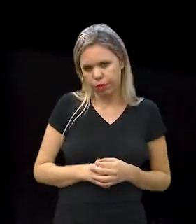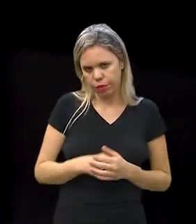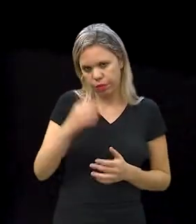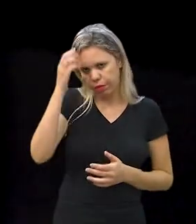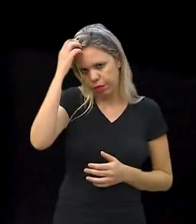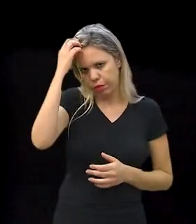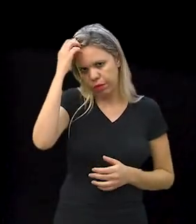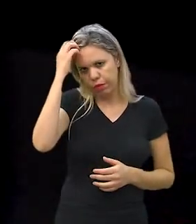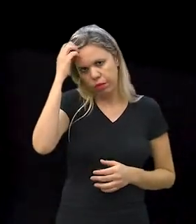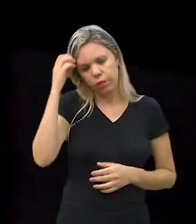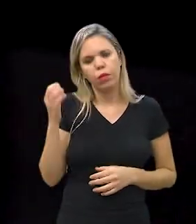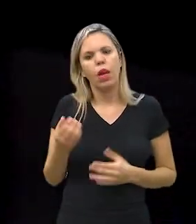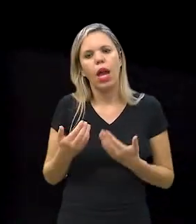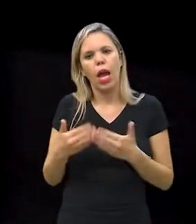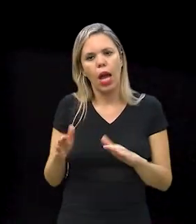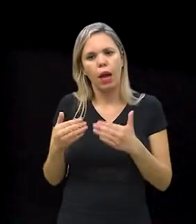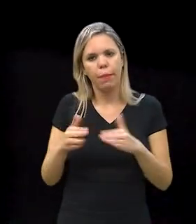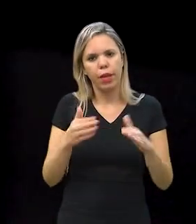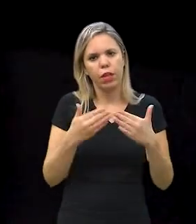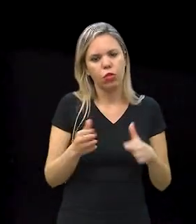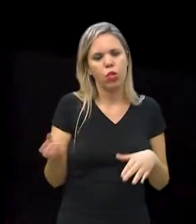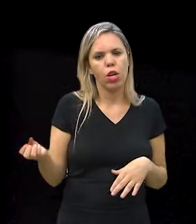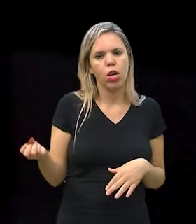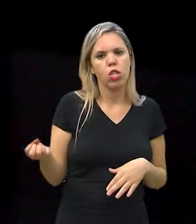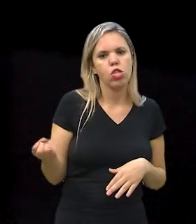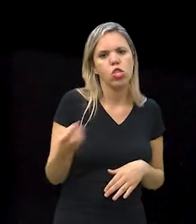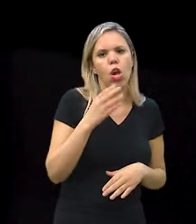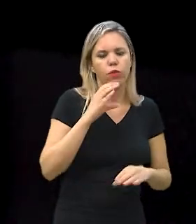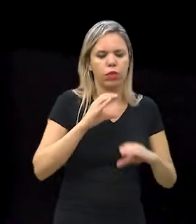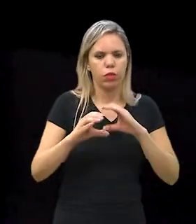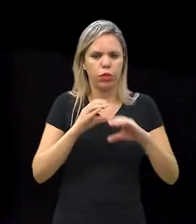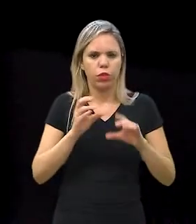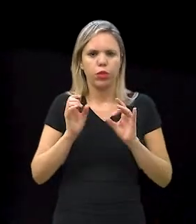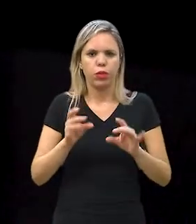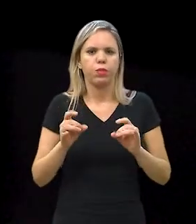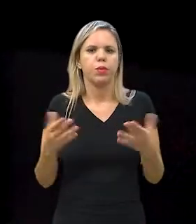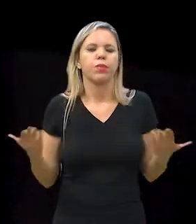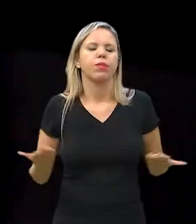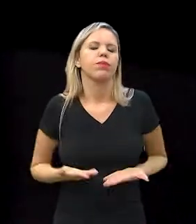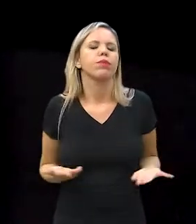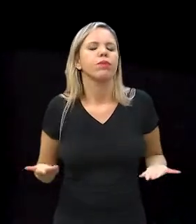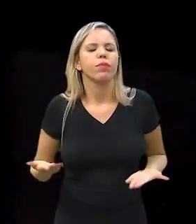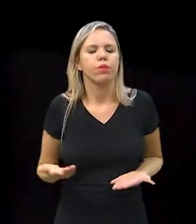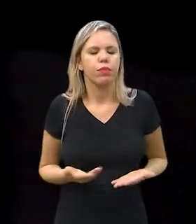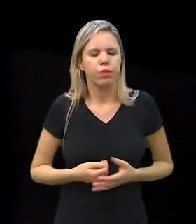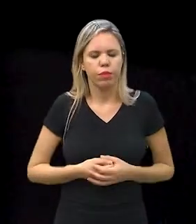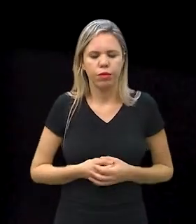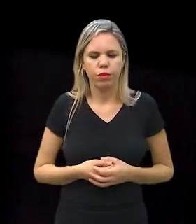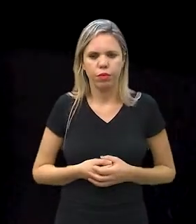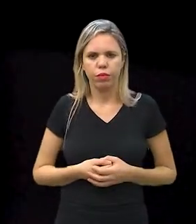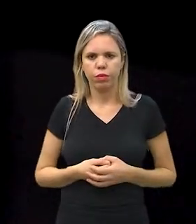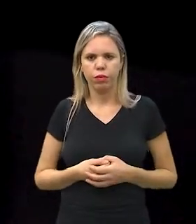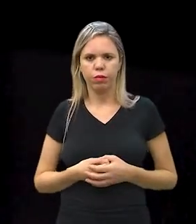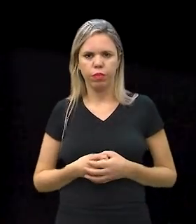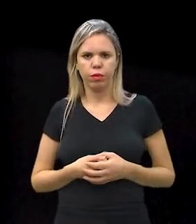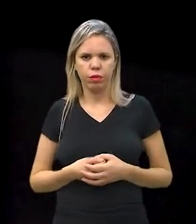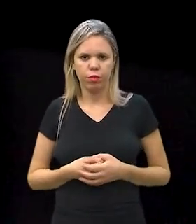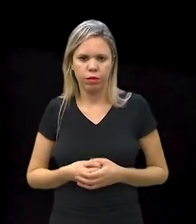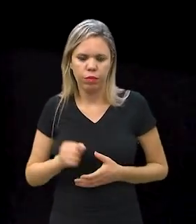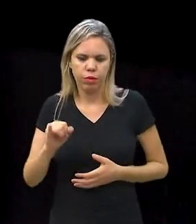principal mudança foi a abertura de novos canais de venda, tá? Então, hoje, eu vejo